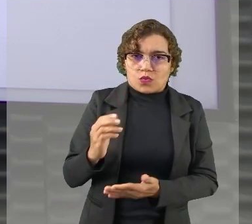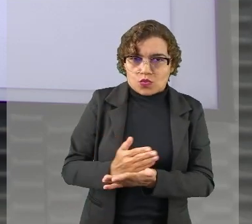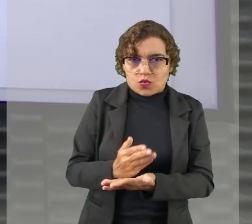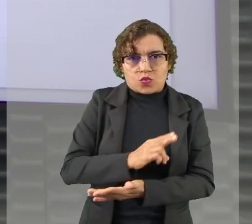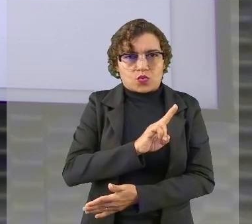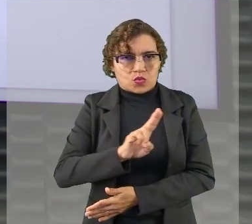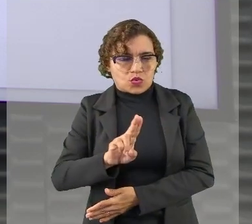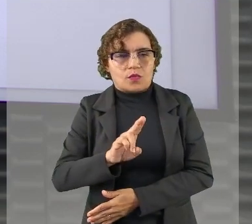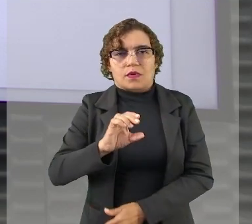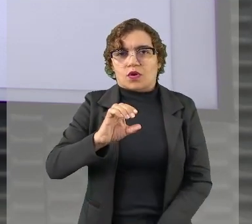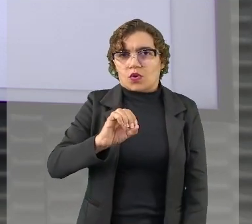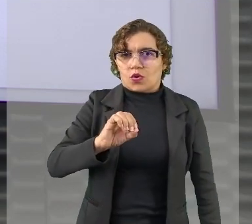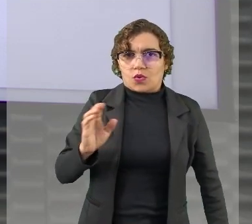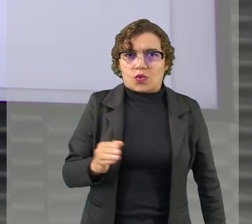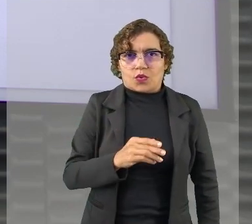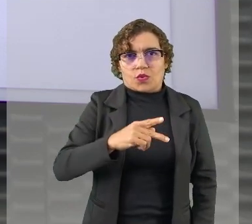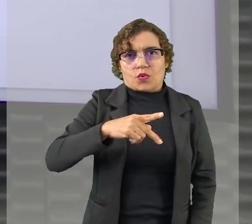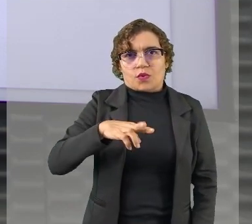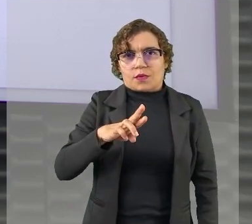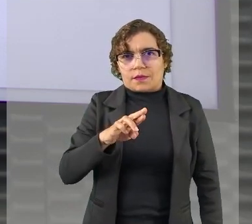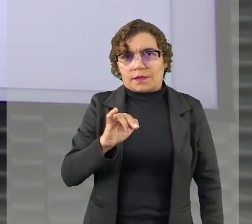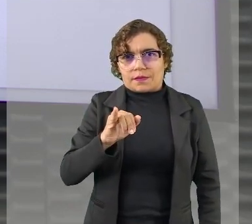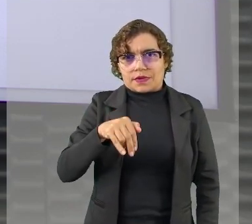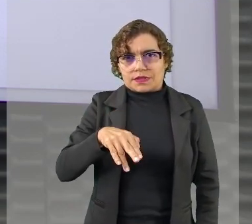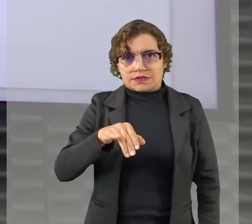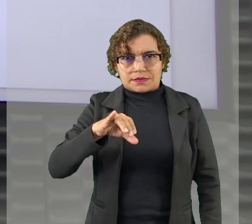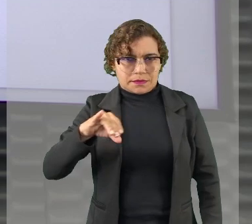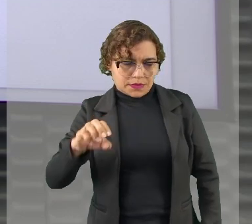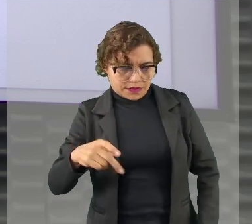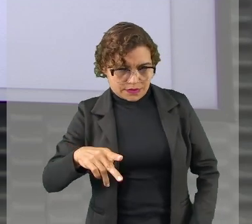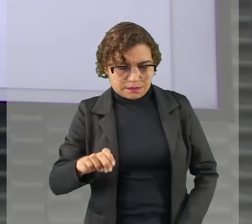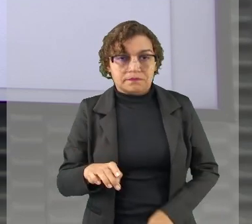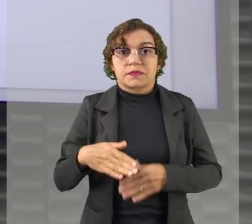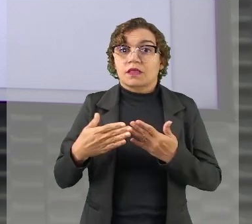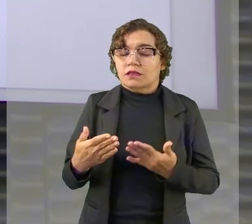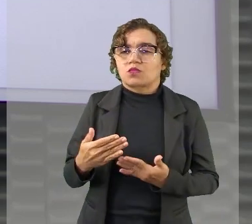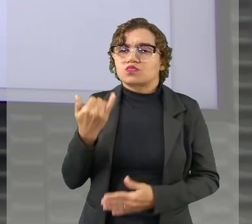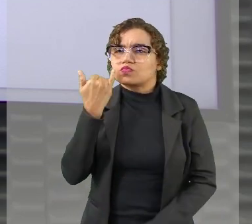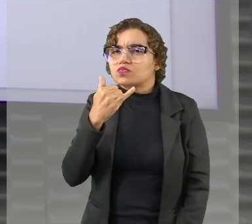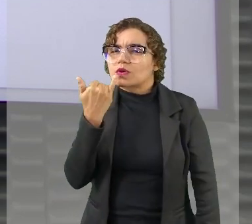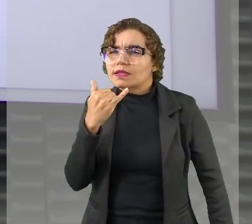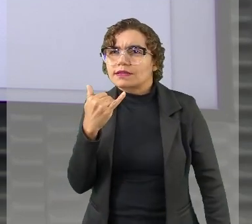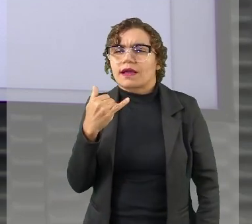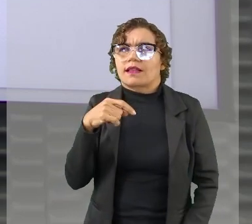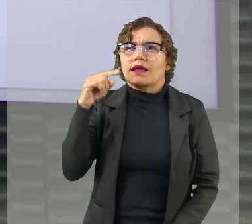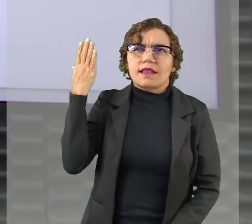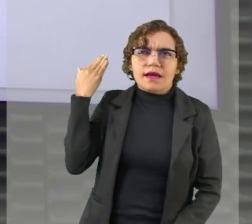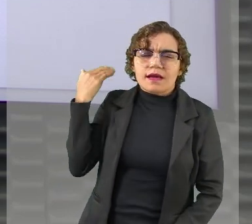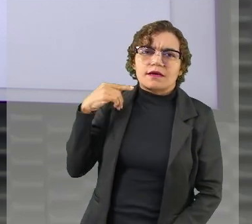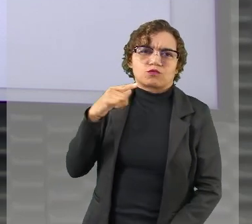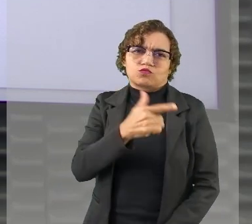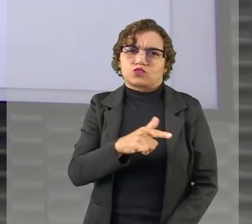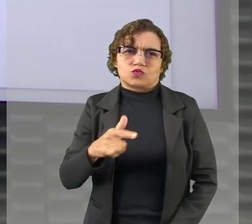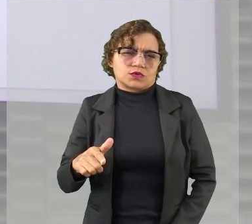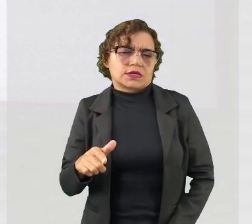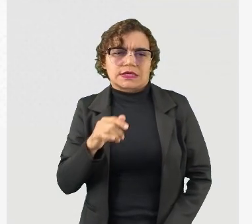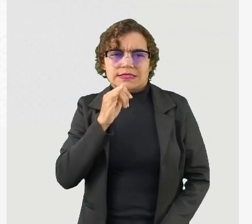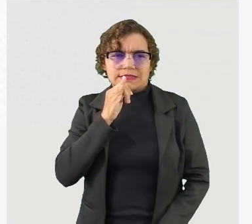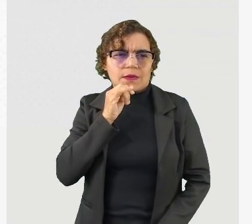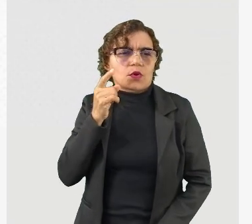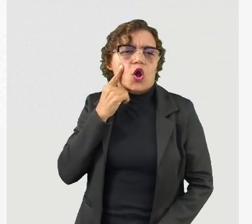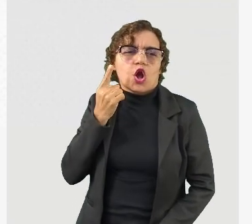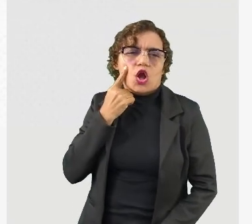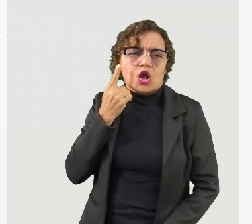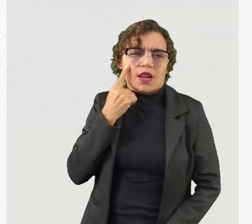lá. Nessa Itália fragmentada, não existia um Estado italiano unificado, como diz aqui o nosso